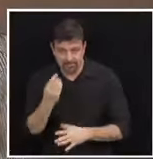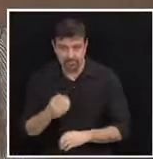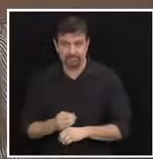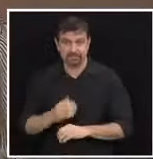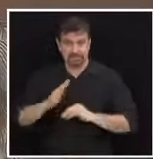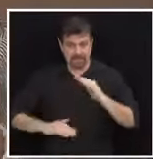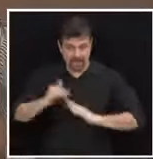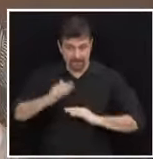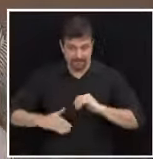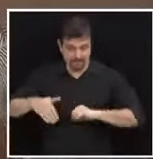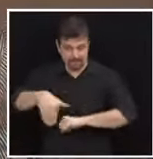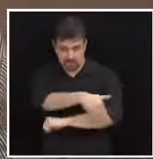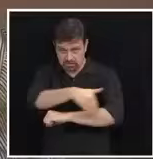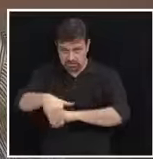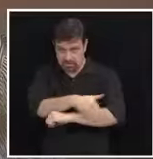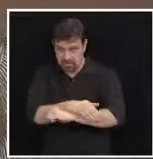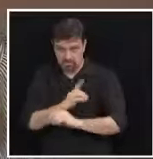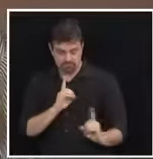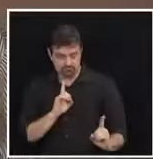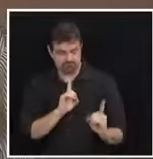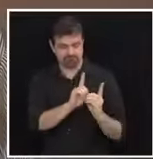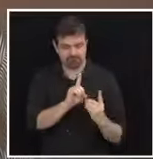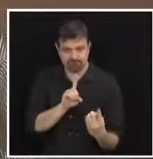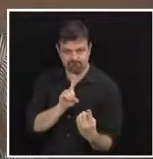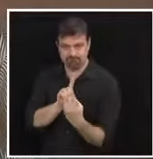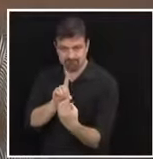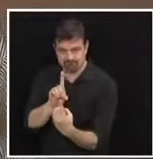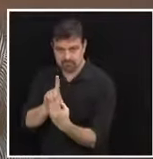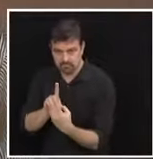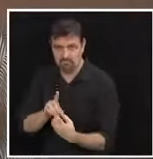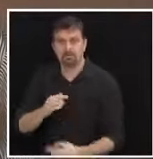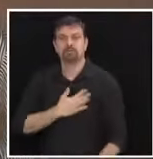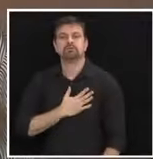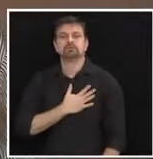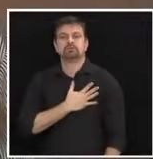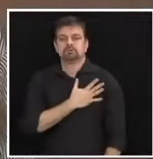Nas atividades que a gente faz aí em atendimento. Sim, o